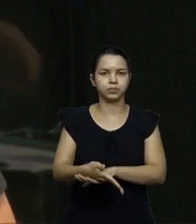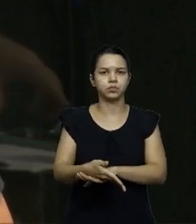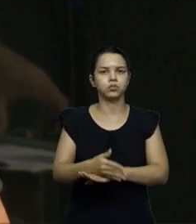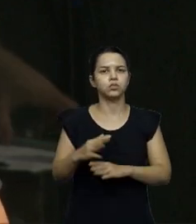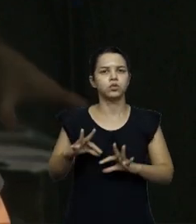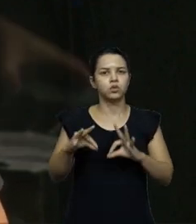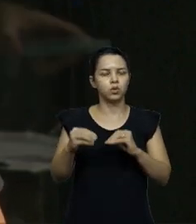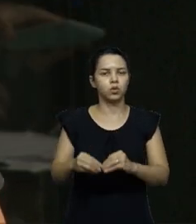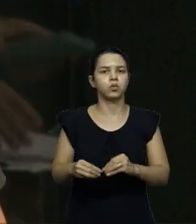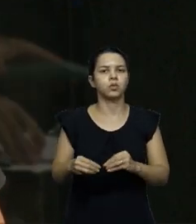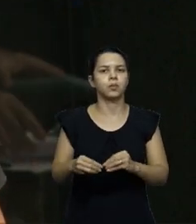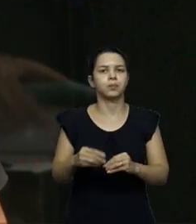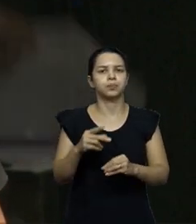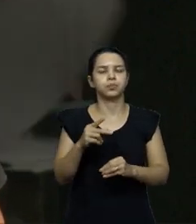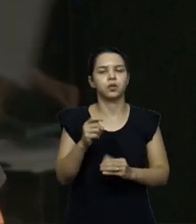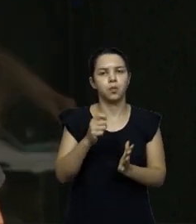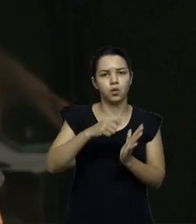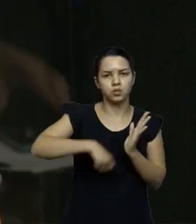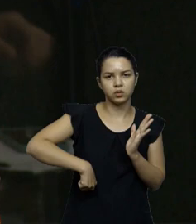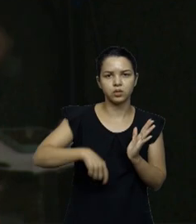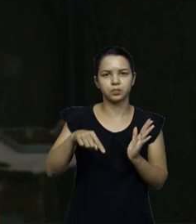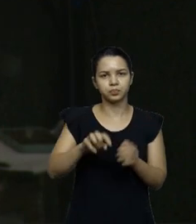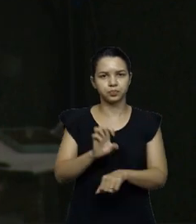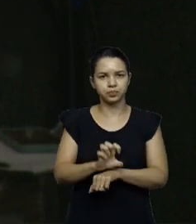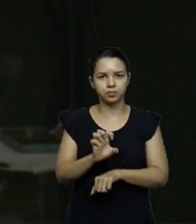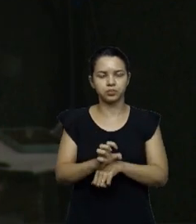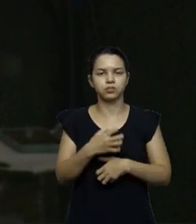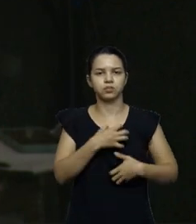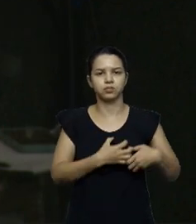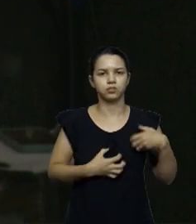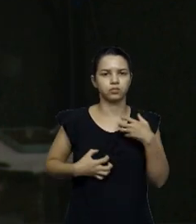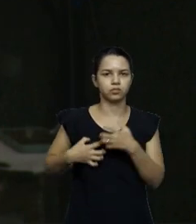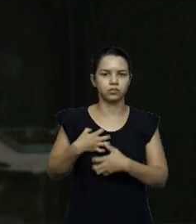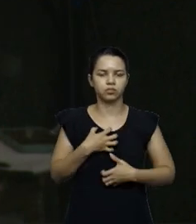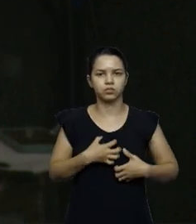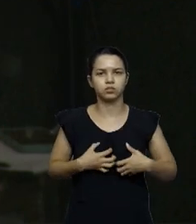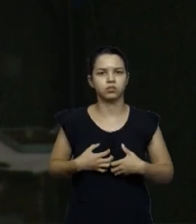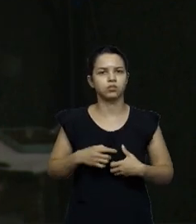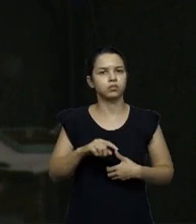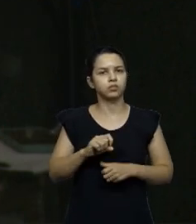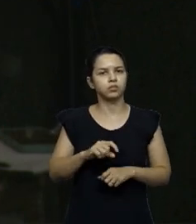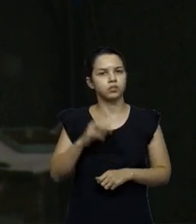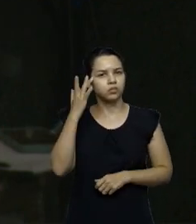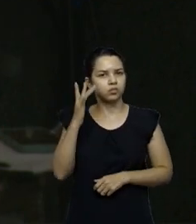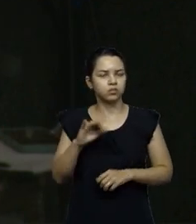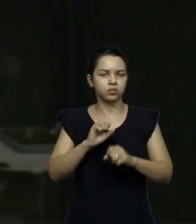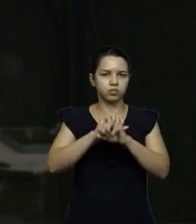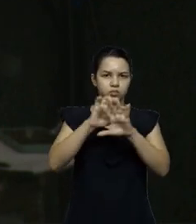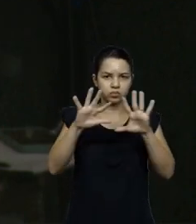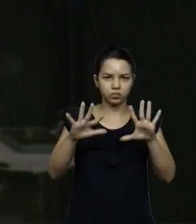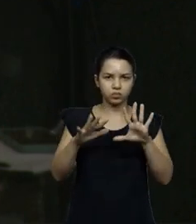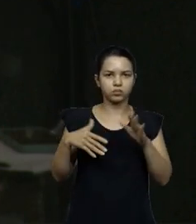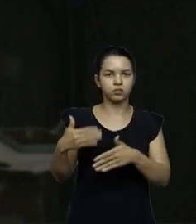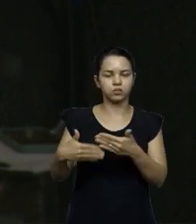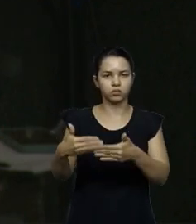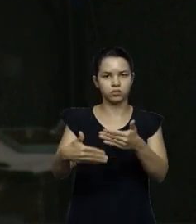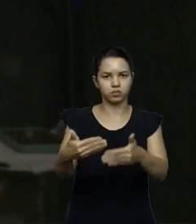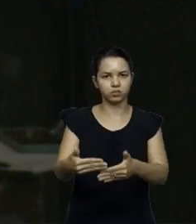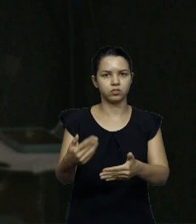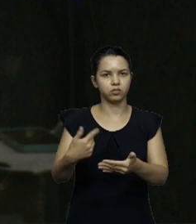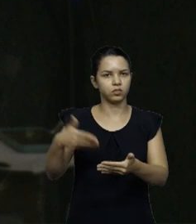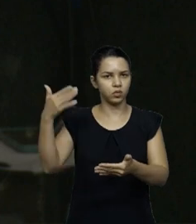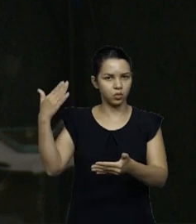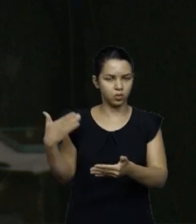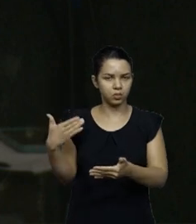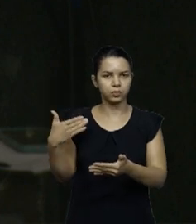estado gera angústia EA Incerteza de Transparência no certame mas o último foi uma verdadeira cálice